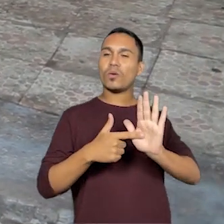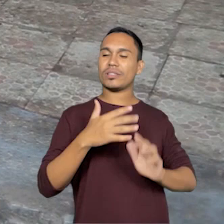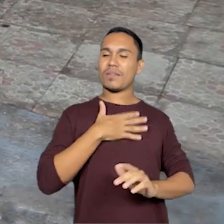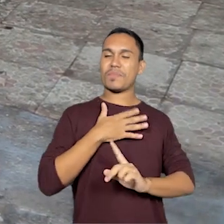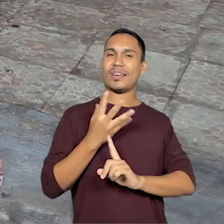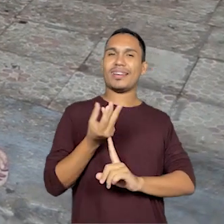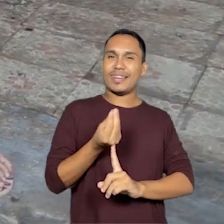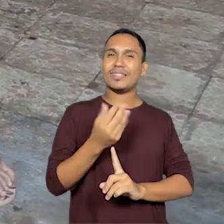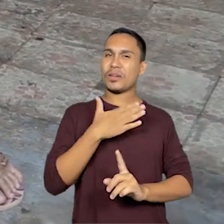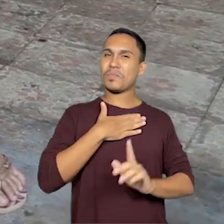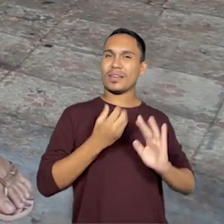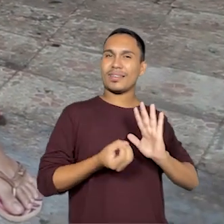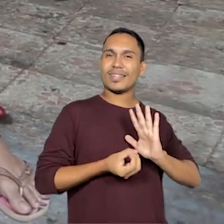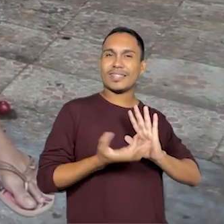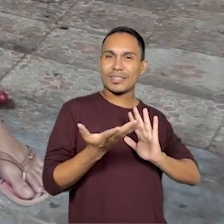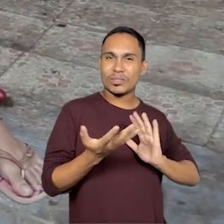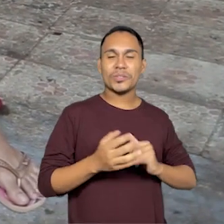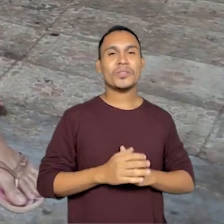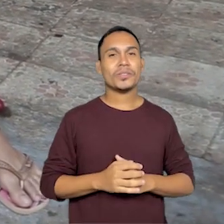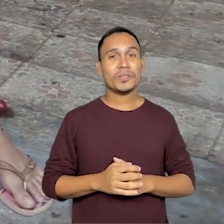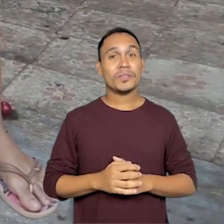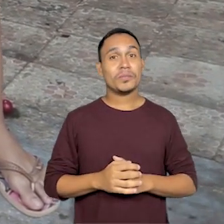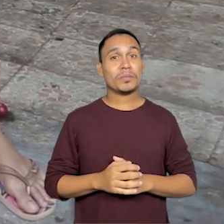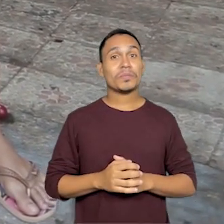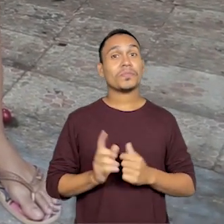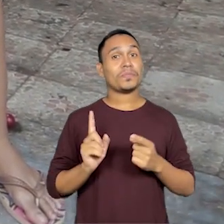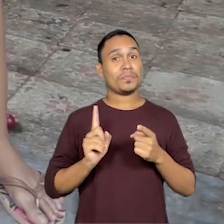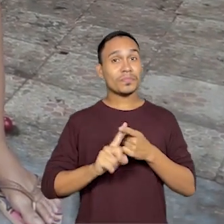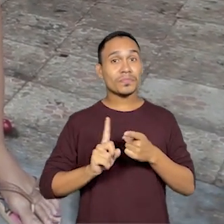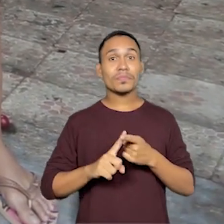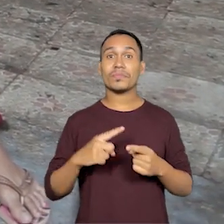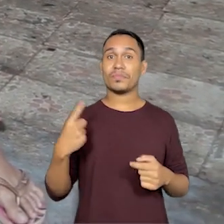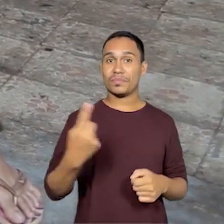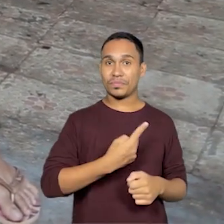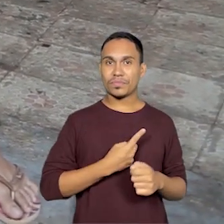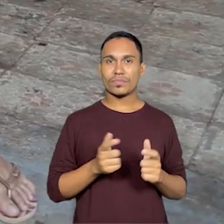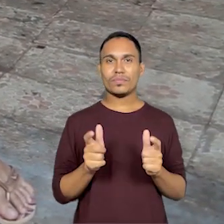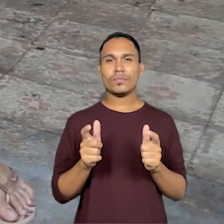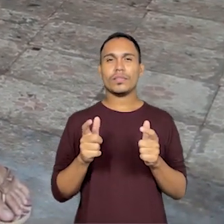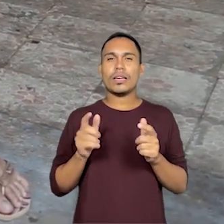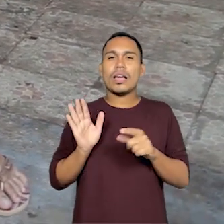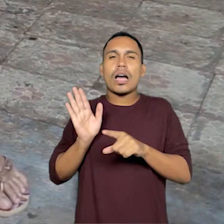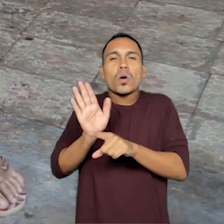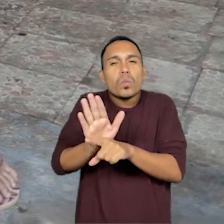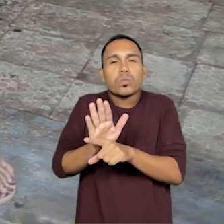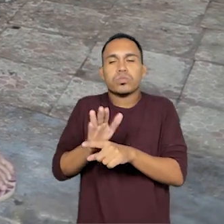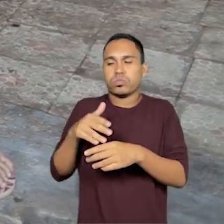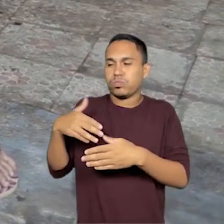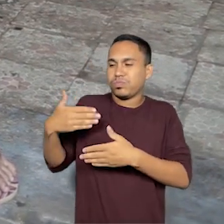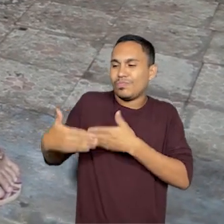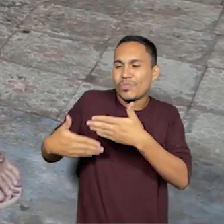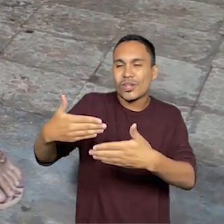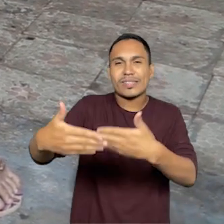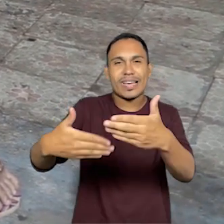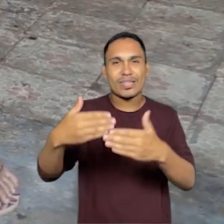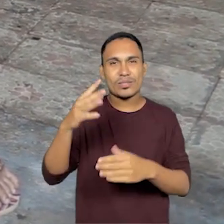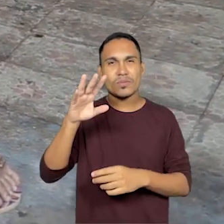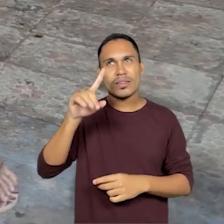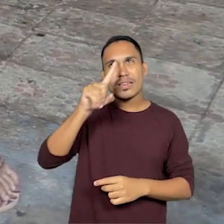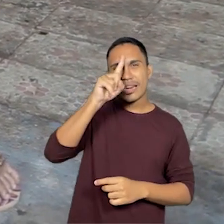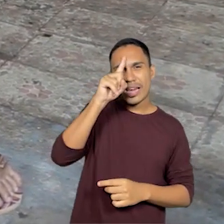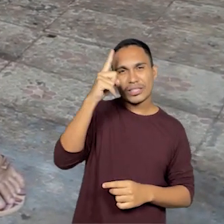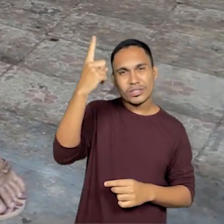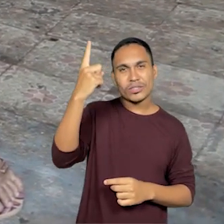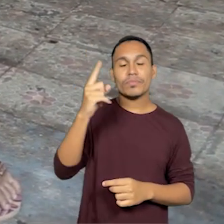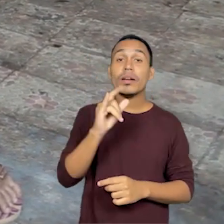sua criação. E a gente também usa o espaço para processos criativos, né? Em Itauá